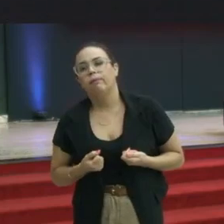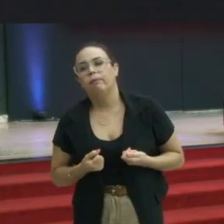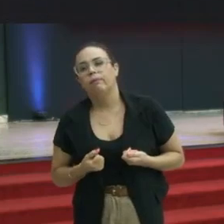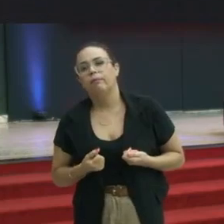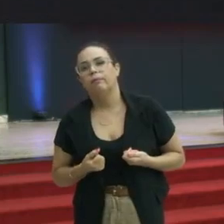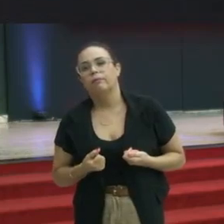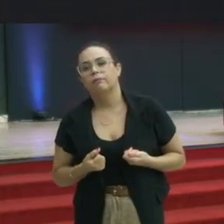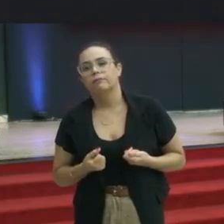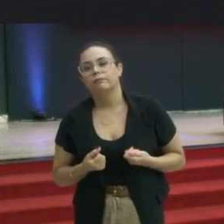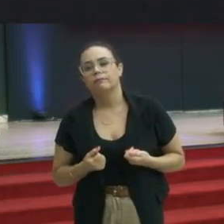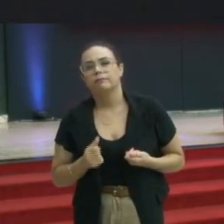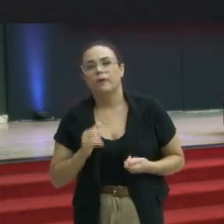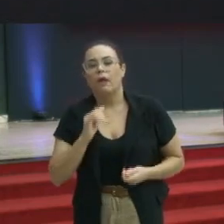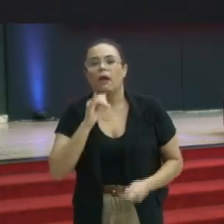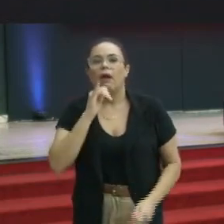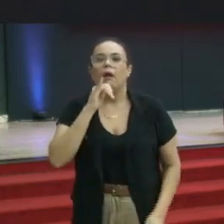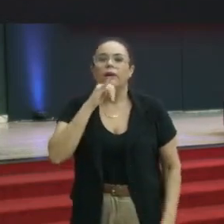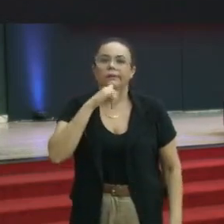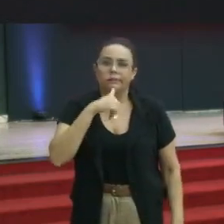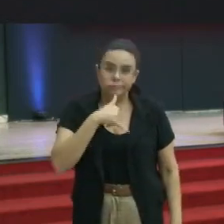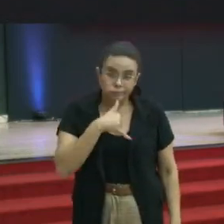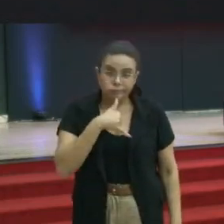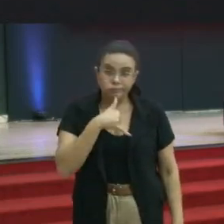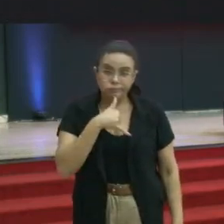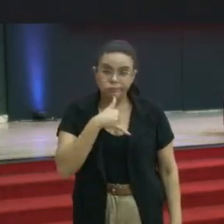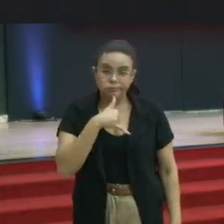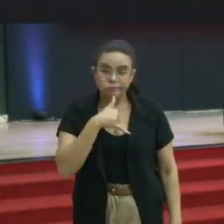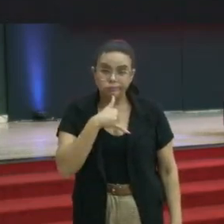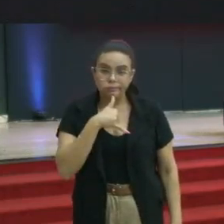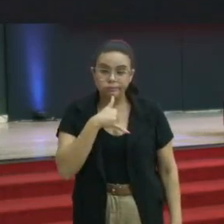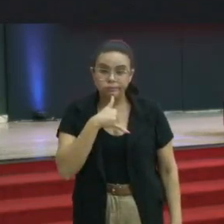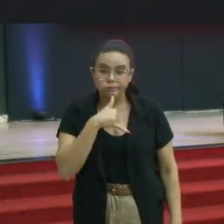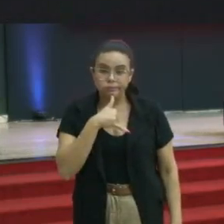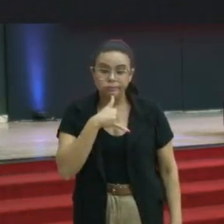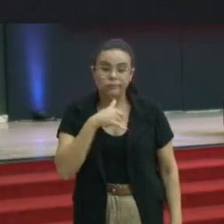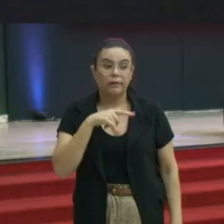gente aqui nesse auditório e me assistindo online que está cansado,